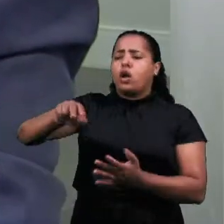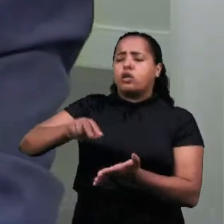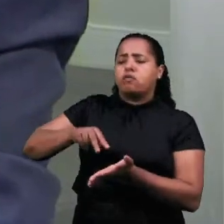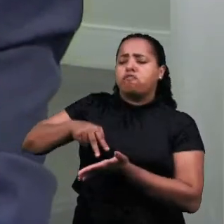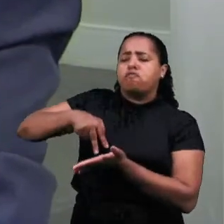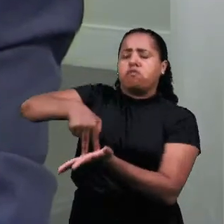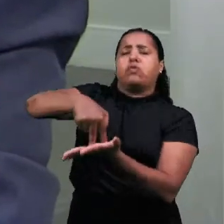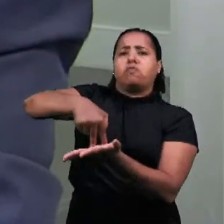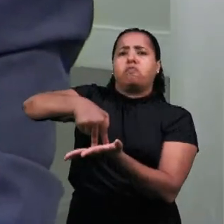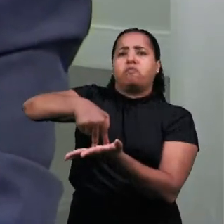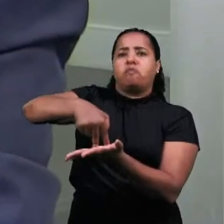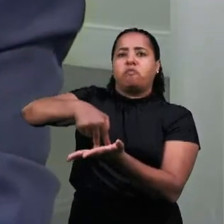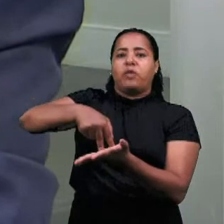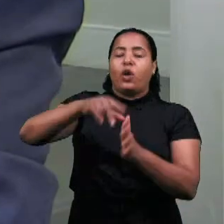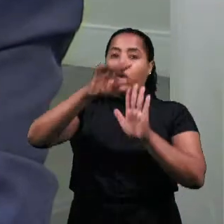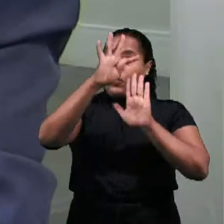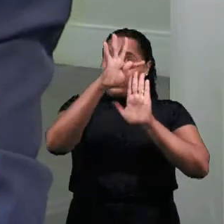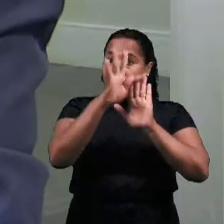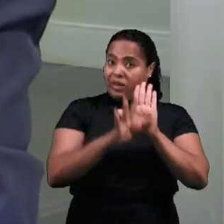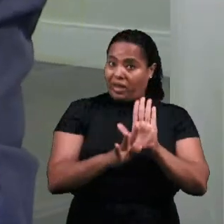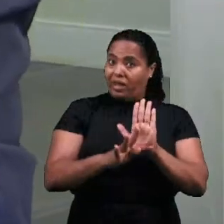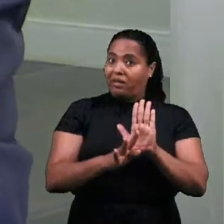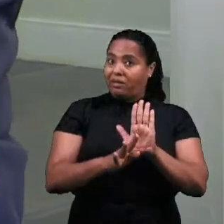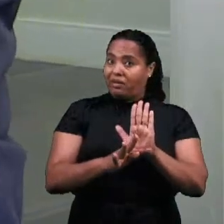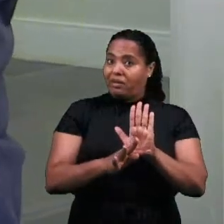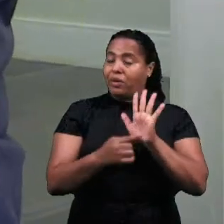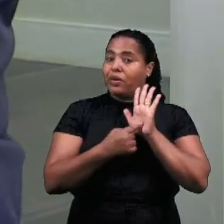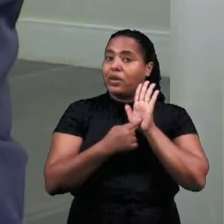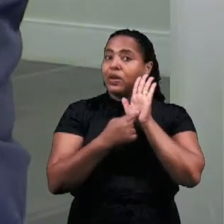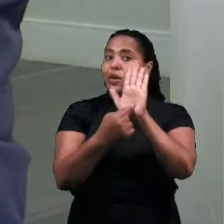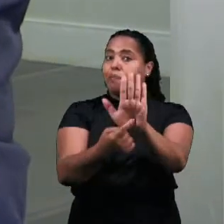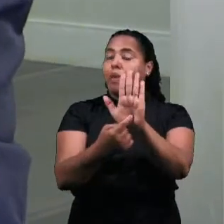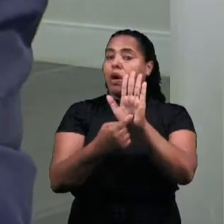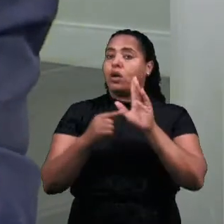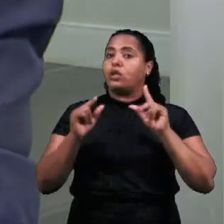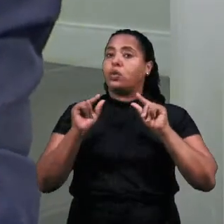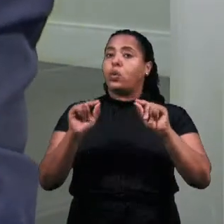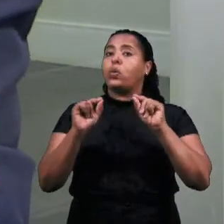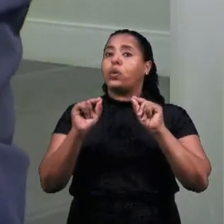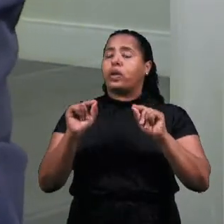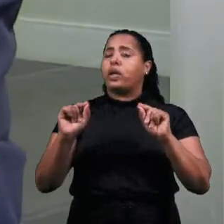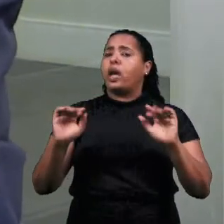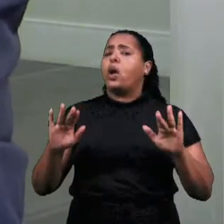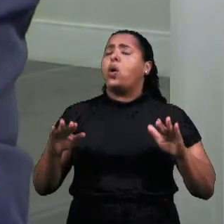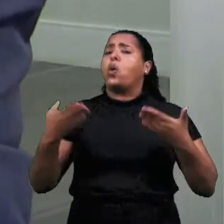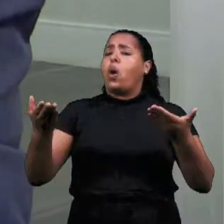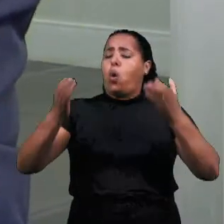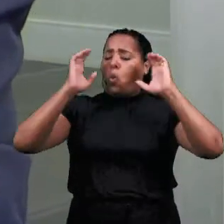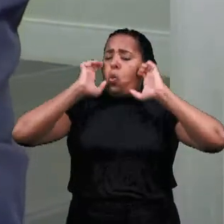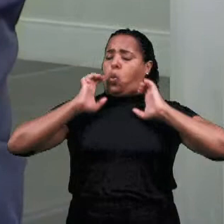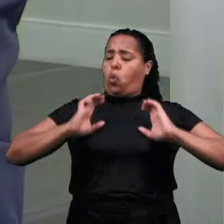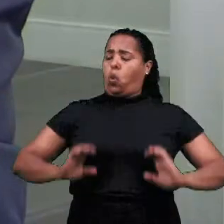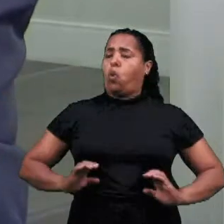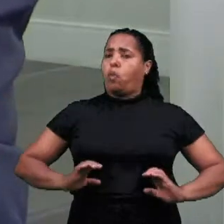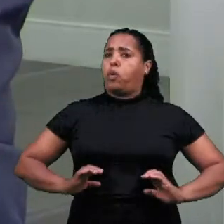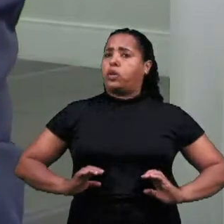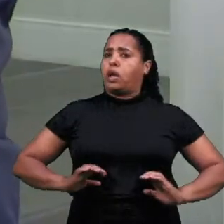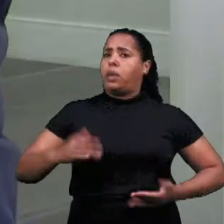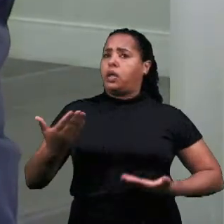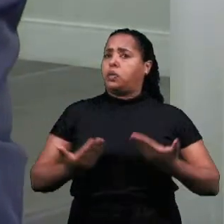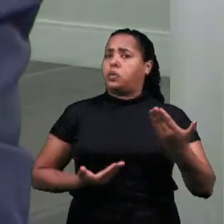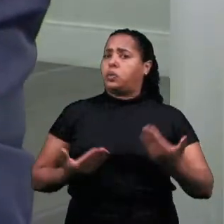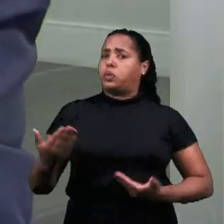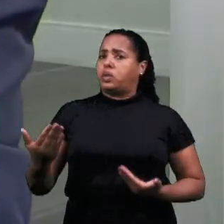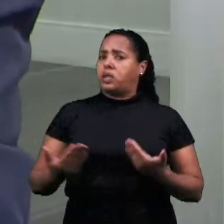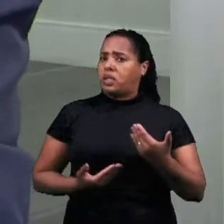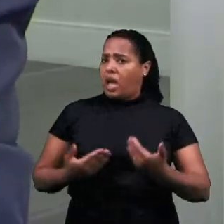é um texto, uma palavra que busca mostrar qual é a posição que o crente em